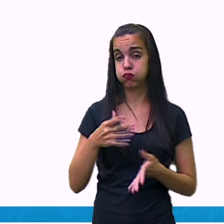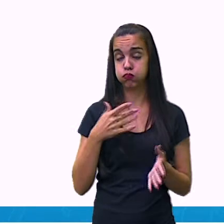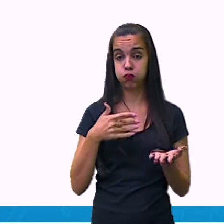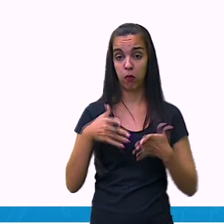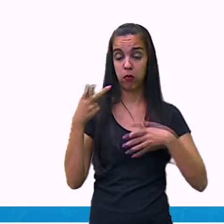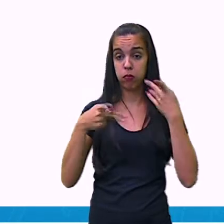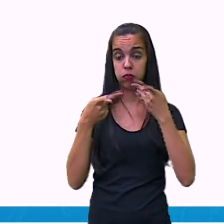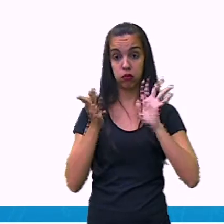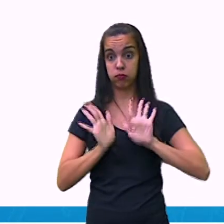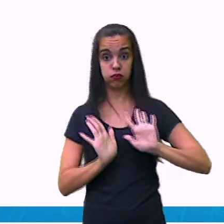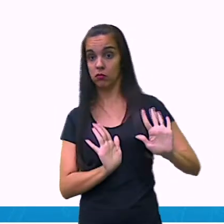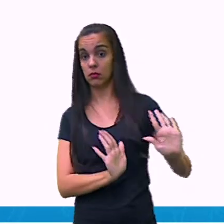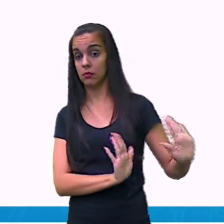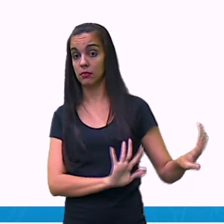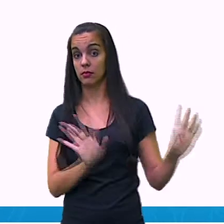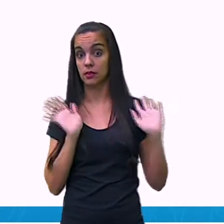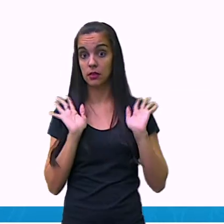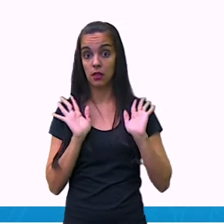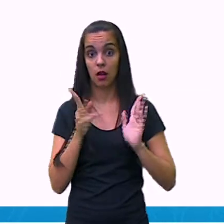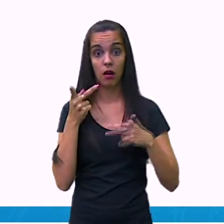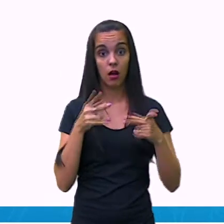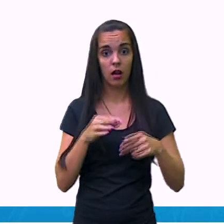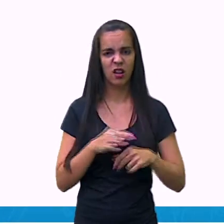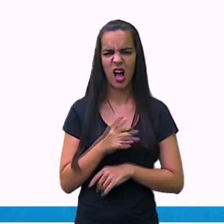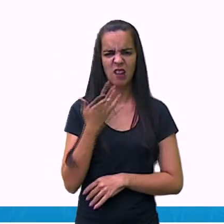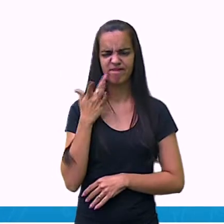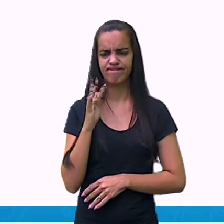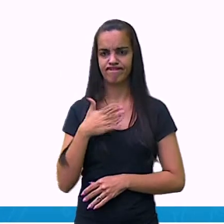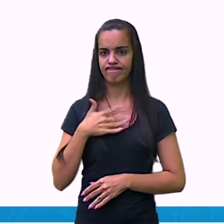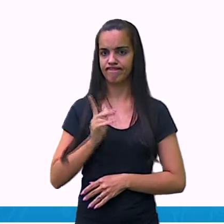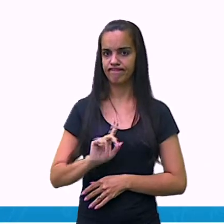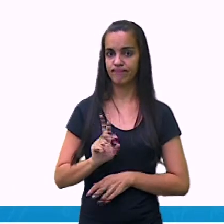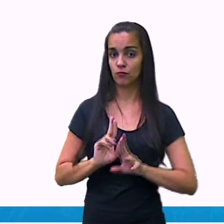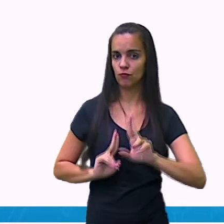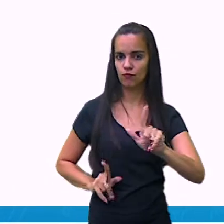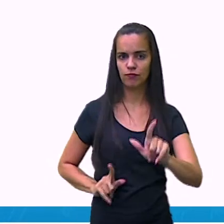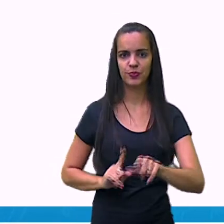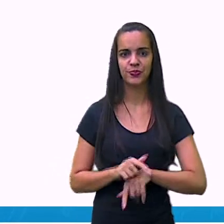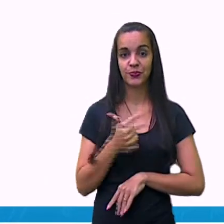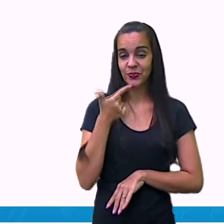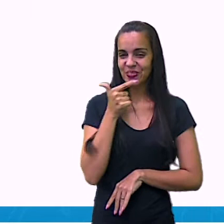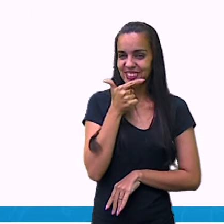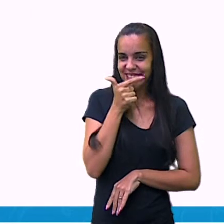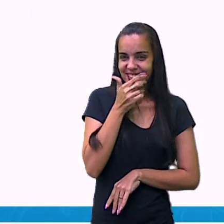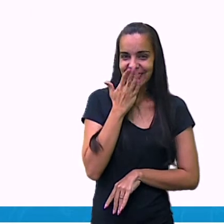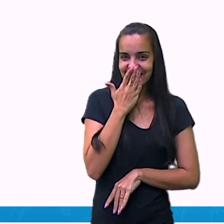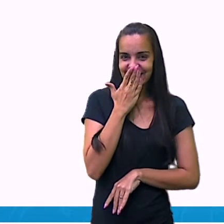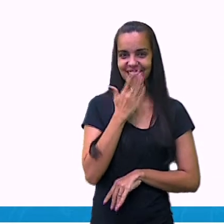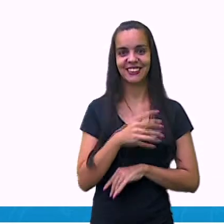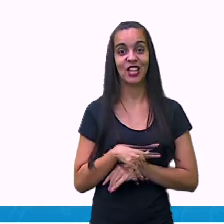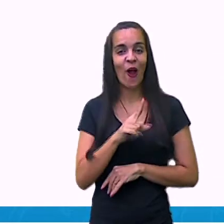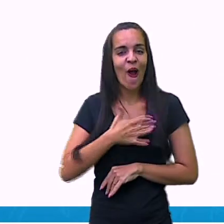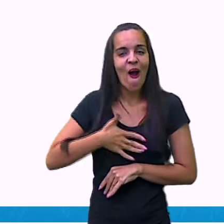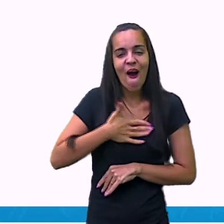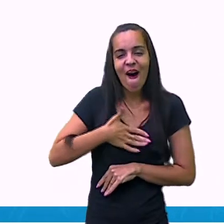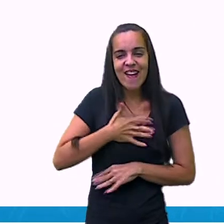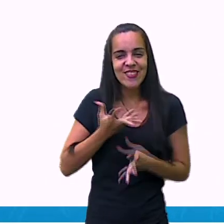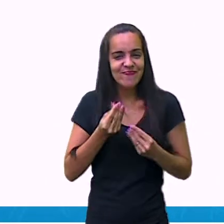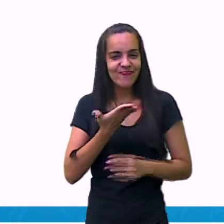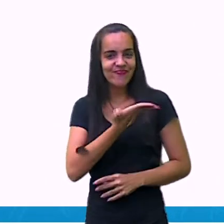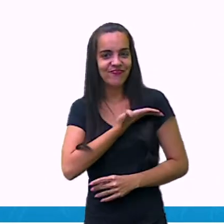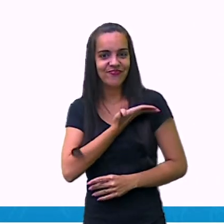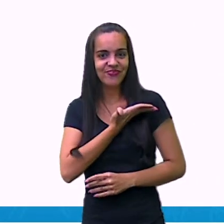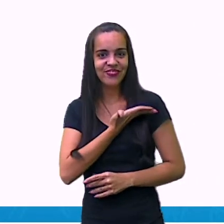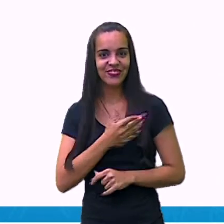pelos cotovelos. Não é o meu caso. Riu devagarinho. Gostava muito da sua